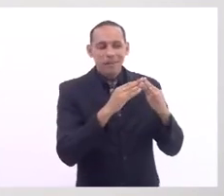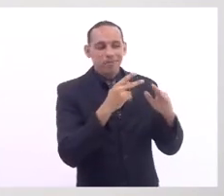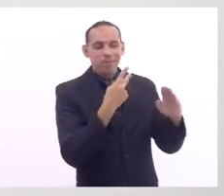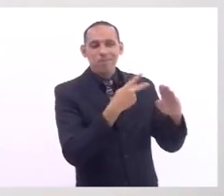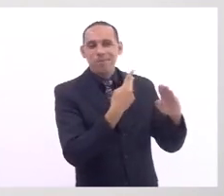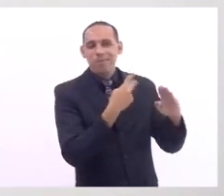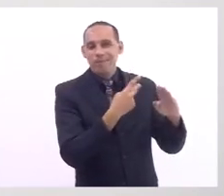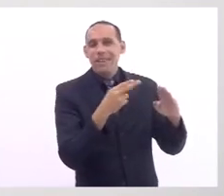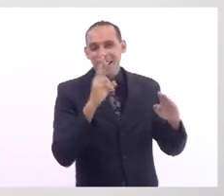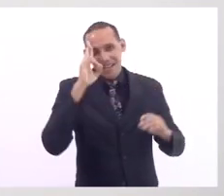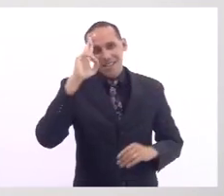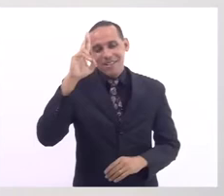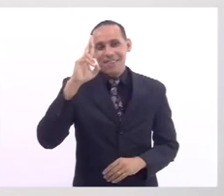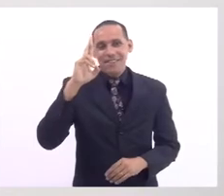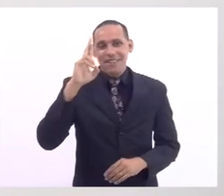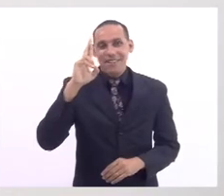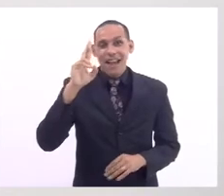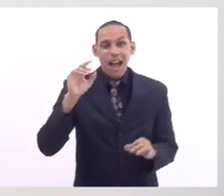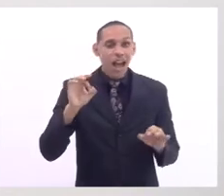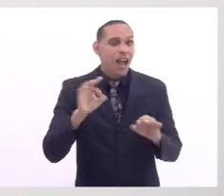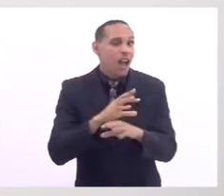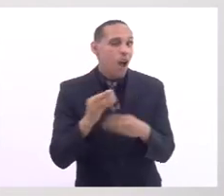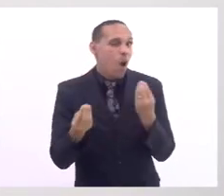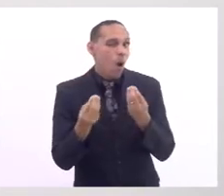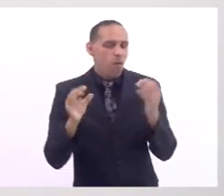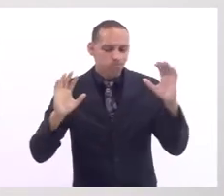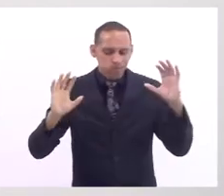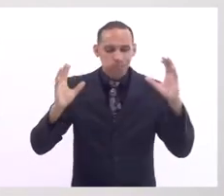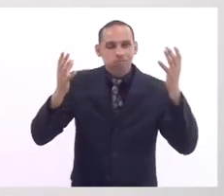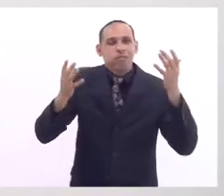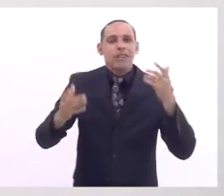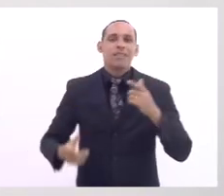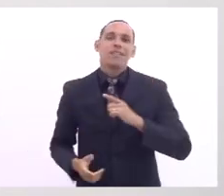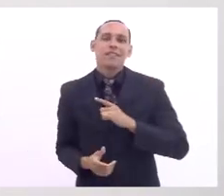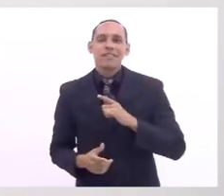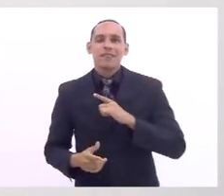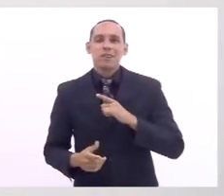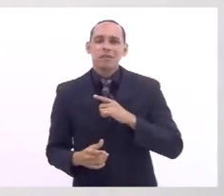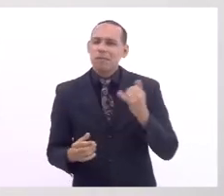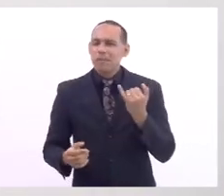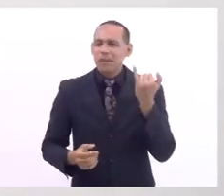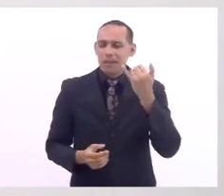no entanto que para mim marcou muito foi para mim muito importante e